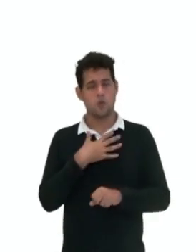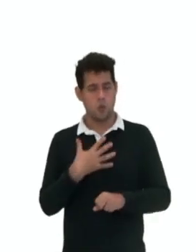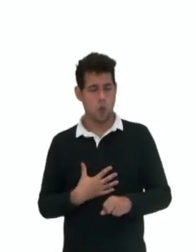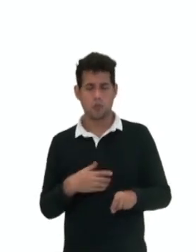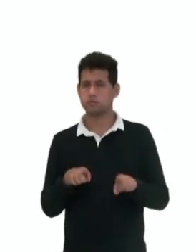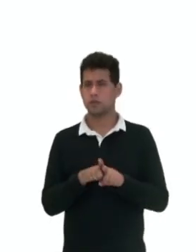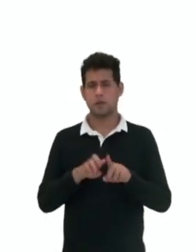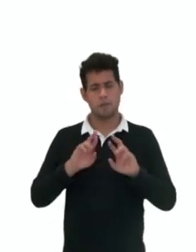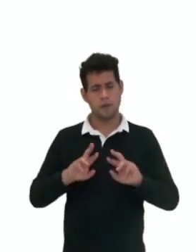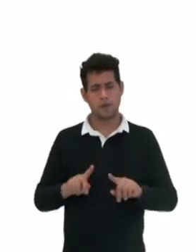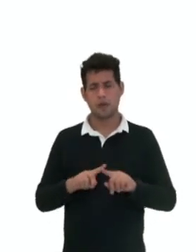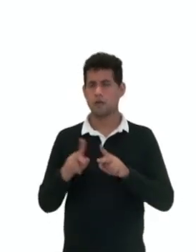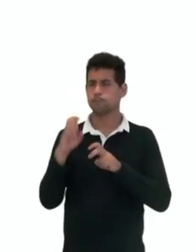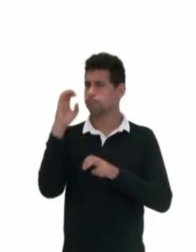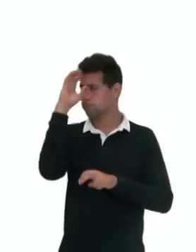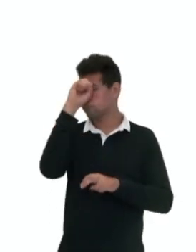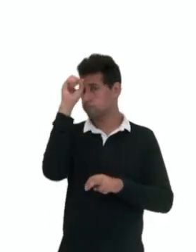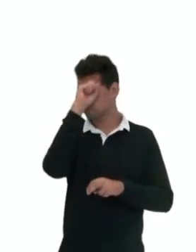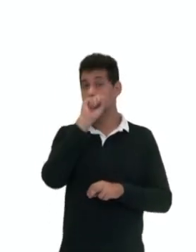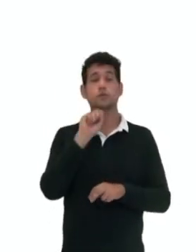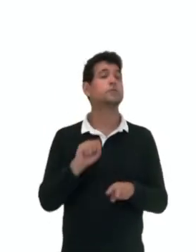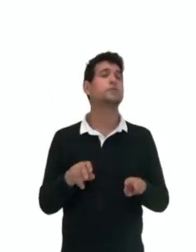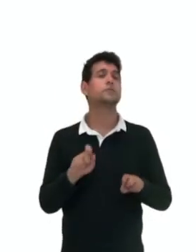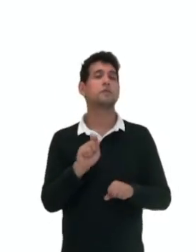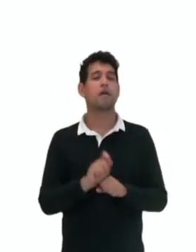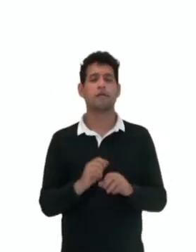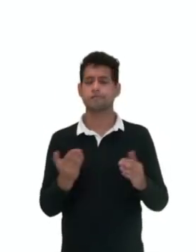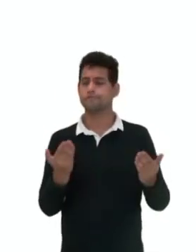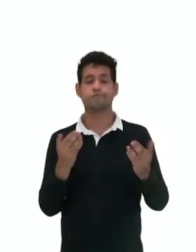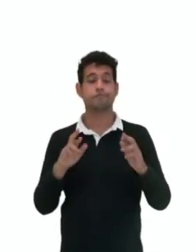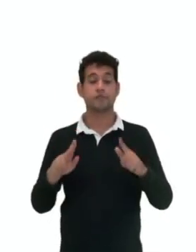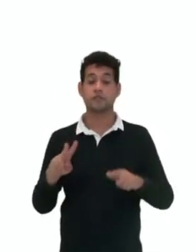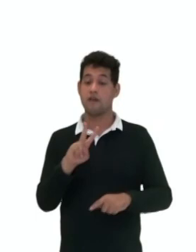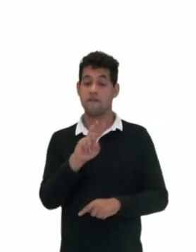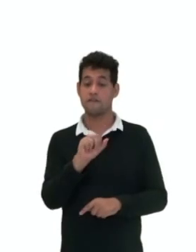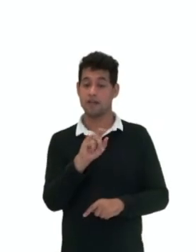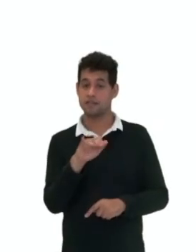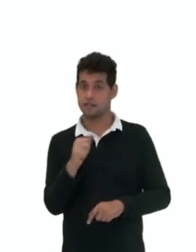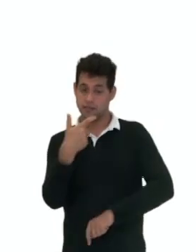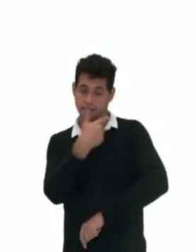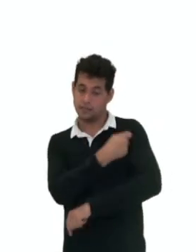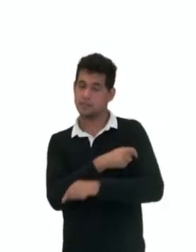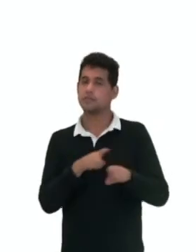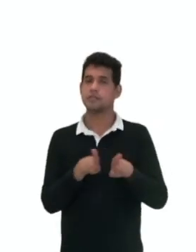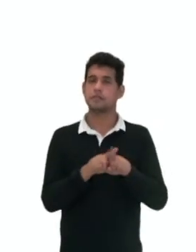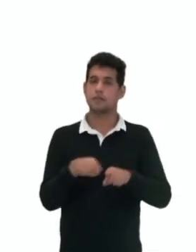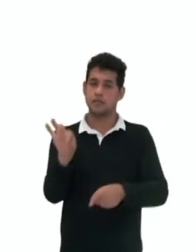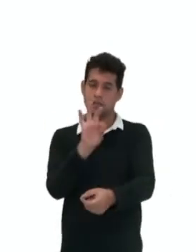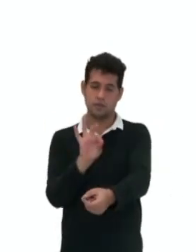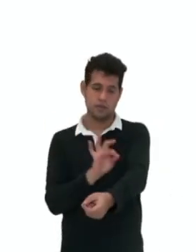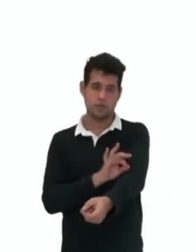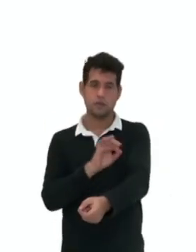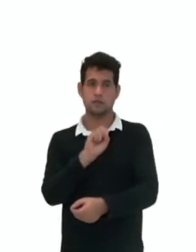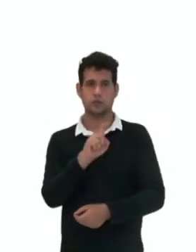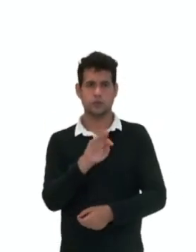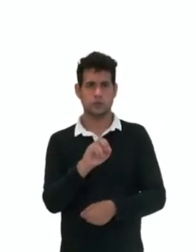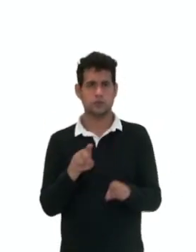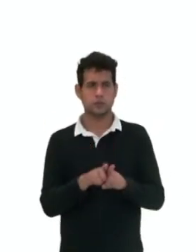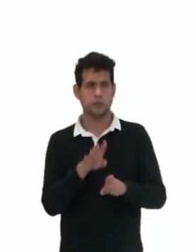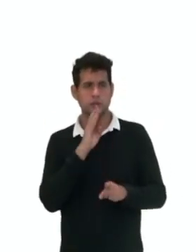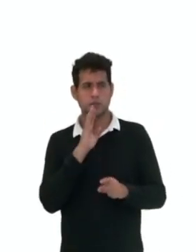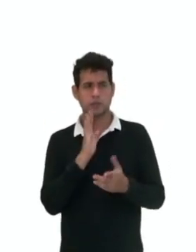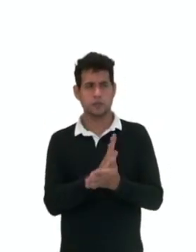antígeno-anticorpo, nós vimos sobre a diferença entre vacina e o soro, né? Também conhecemos